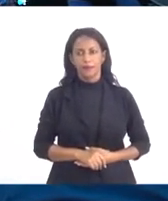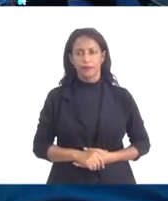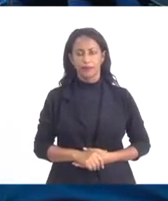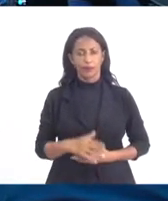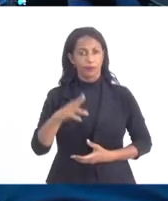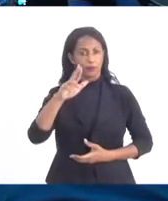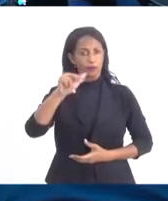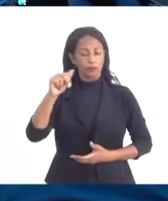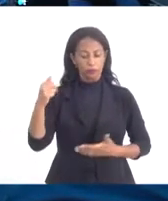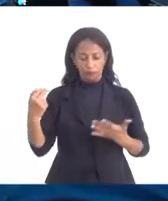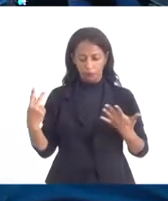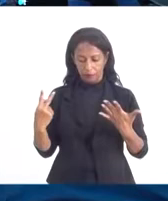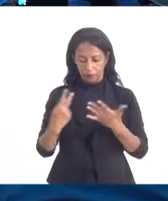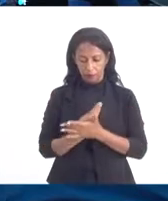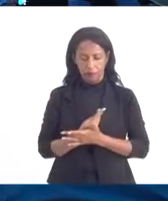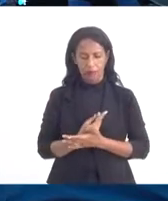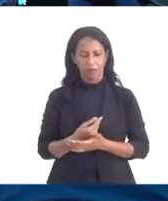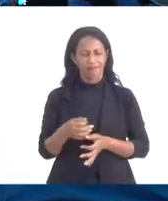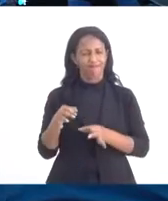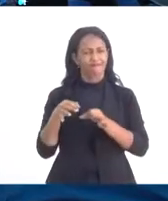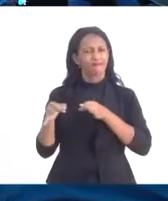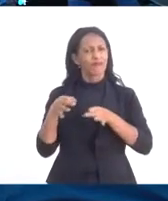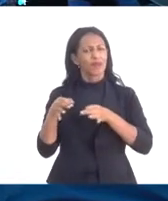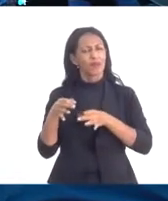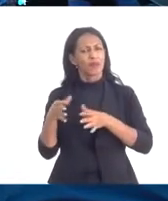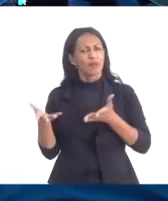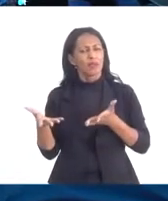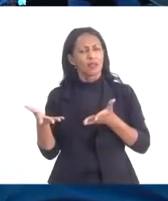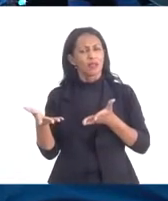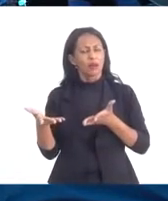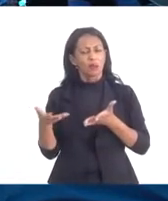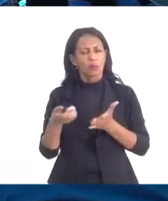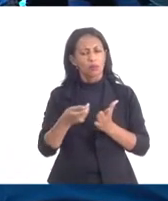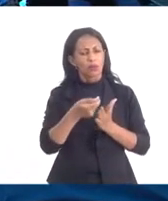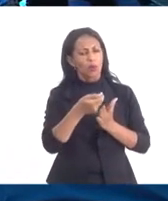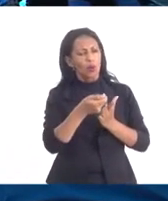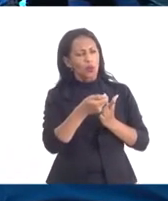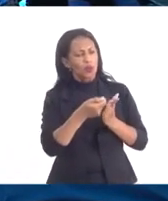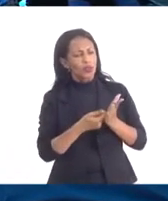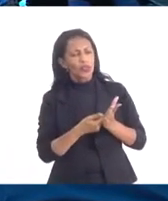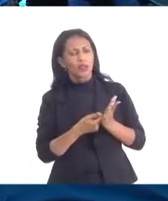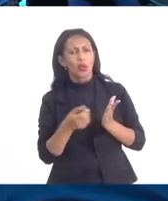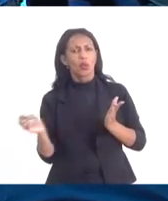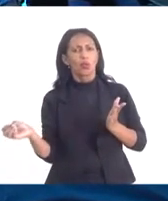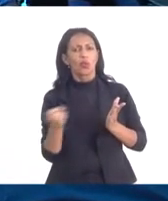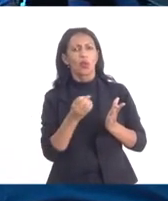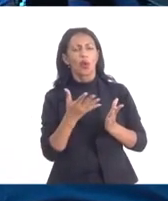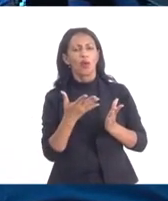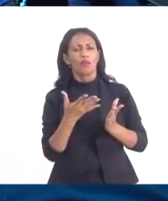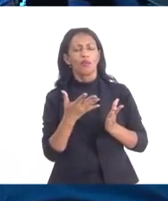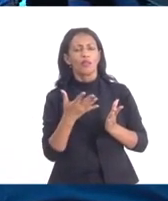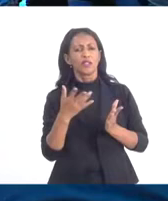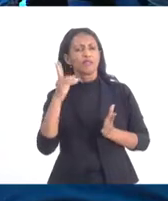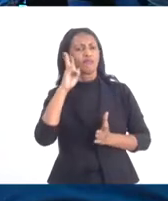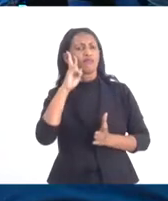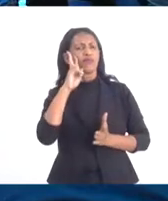Nunca houve condição tão favorável para o Rio escrever uma nova história e redefinir seu